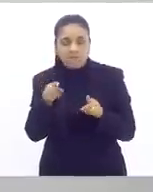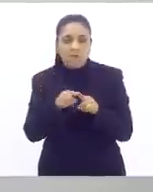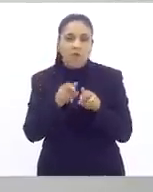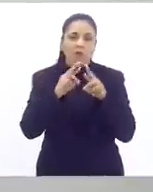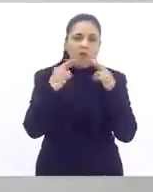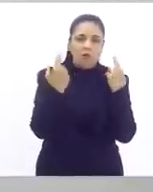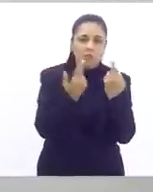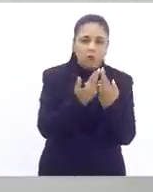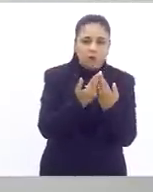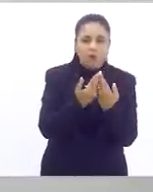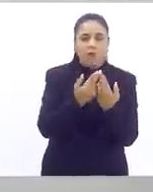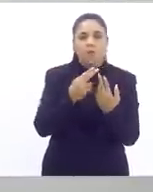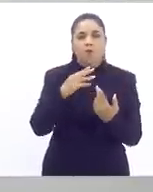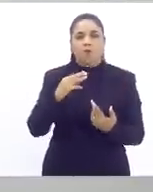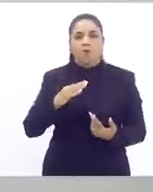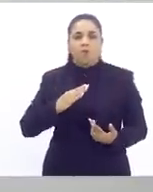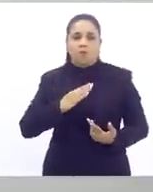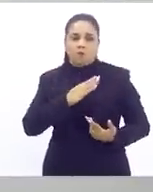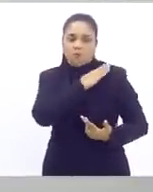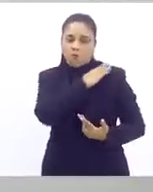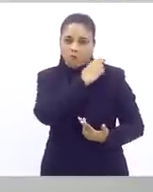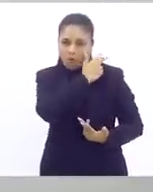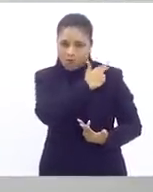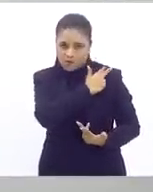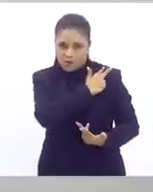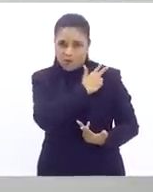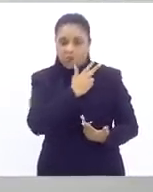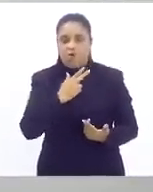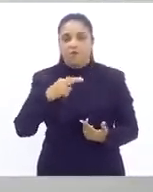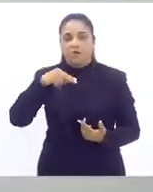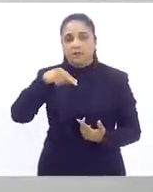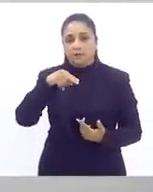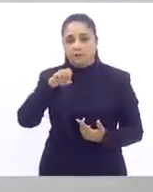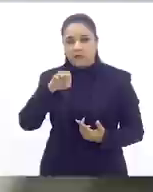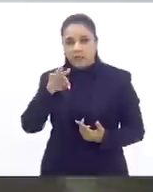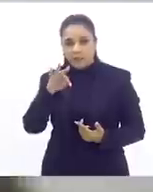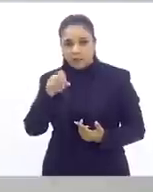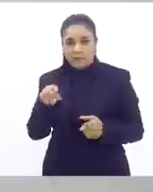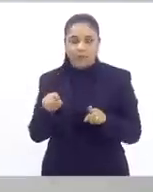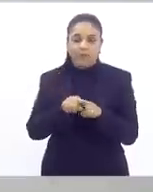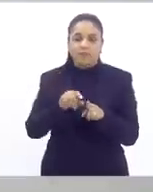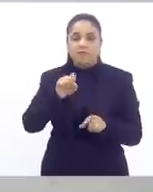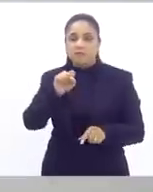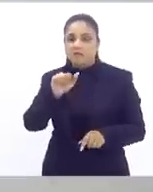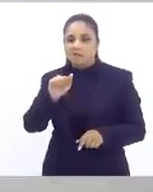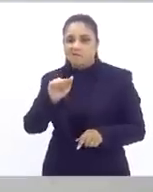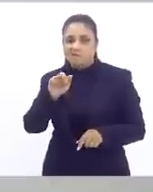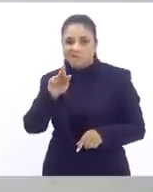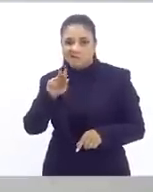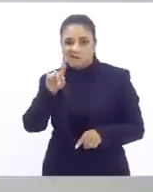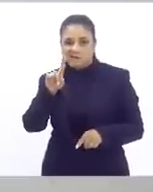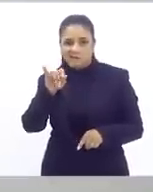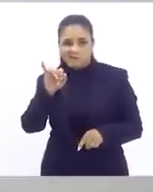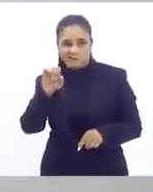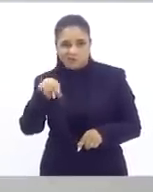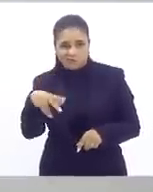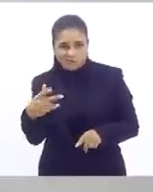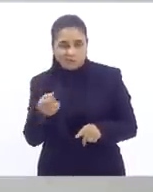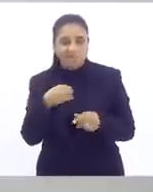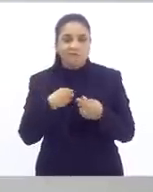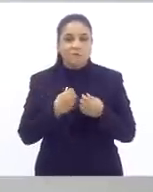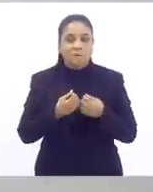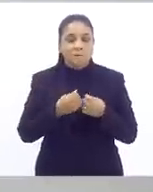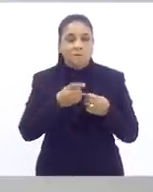um coronel sardinha inicialmente ele solicitaram pessoas cedidas para instituição de vocês